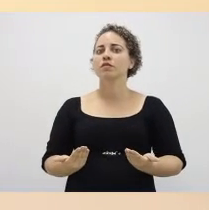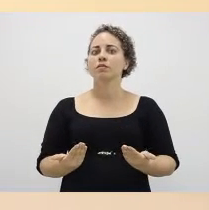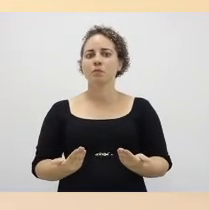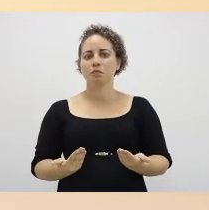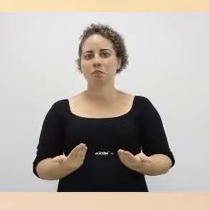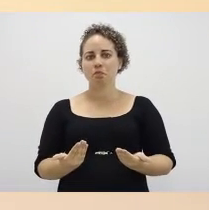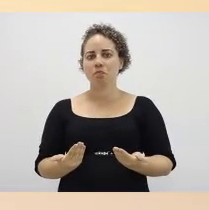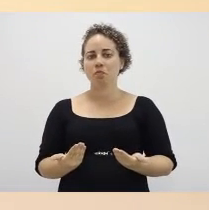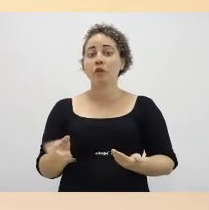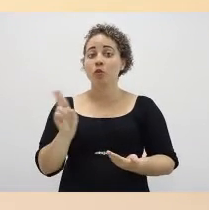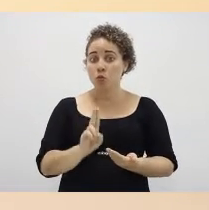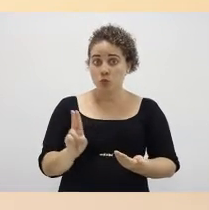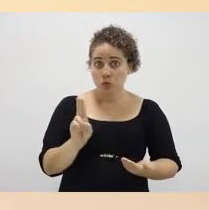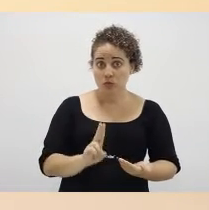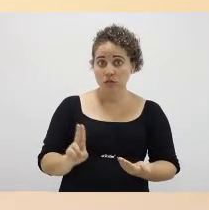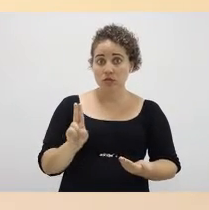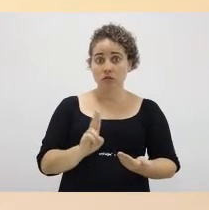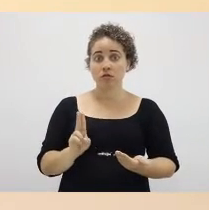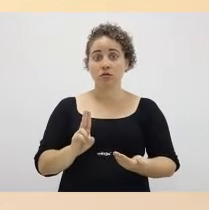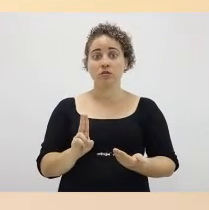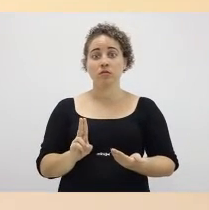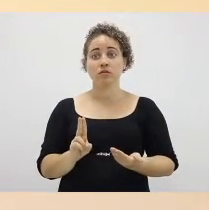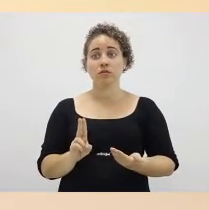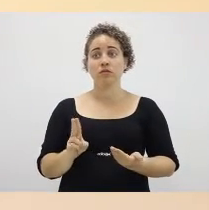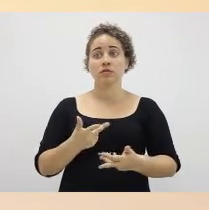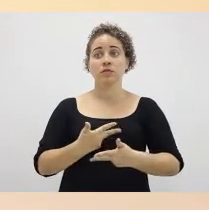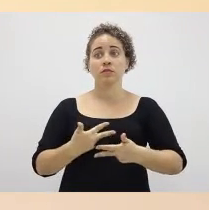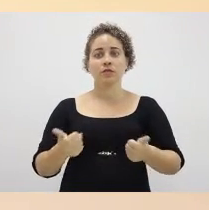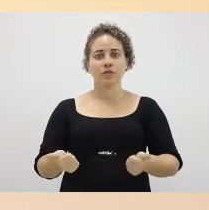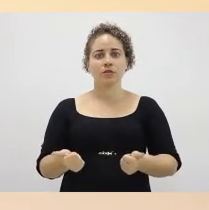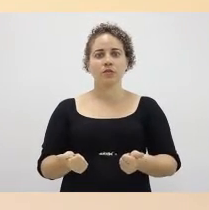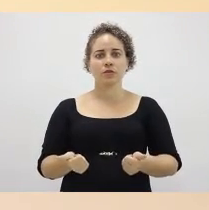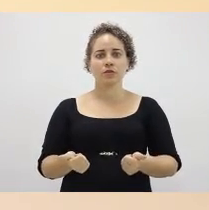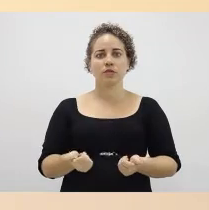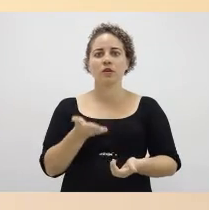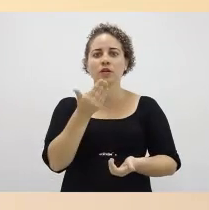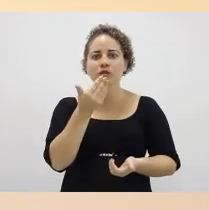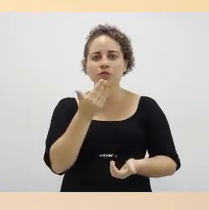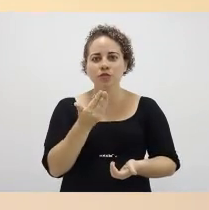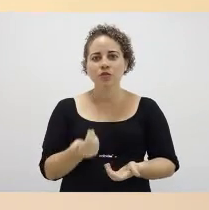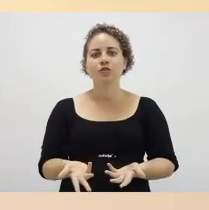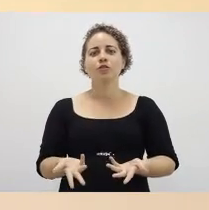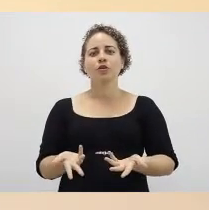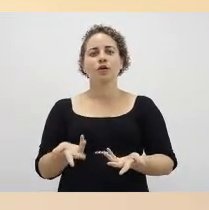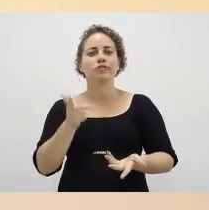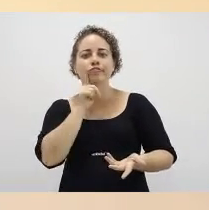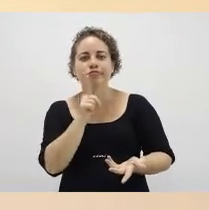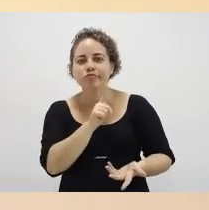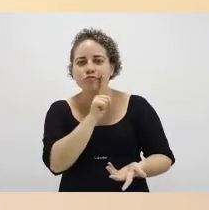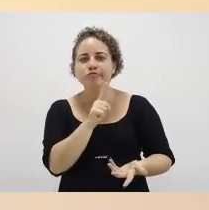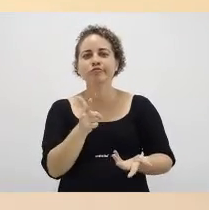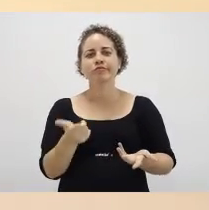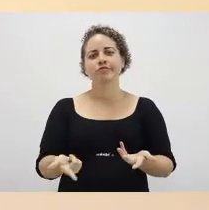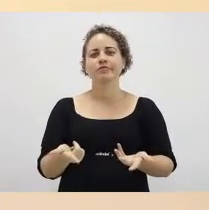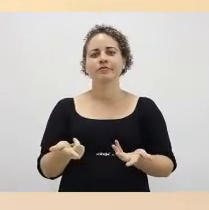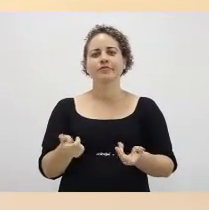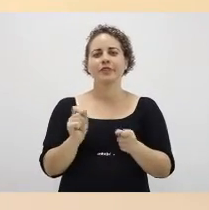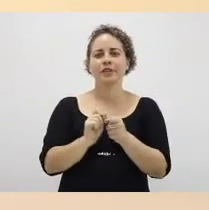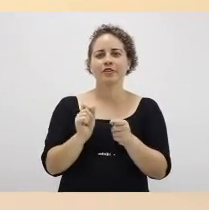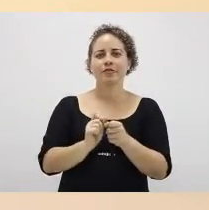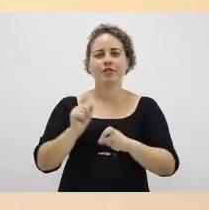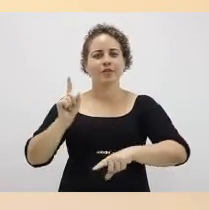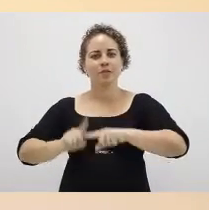utilizar a nossa situação, a cantina, uma lanchonete. Uma lanchonete, ela transforma